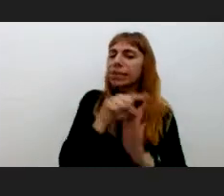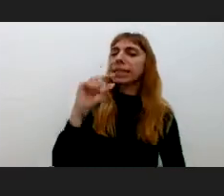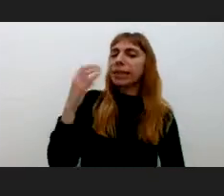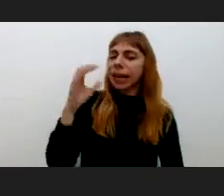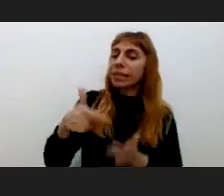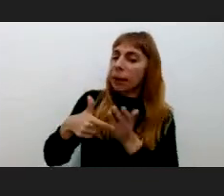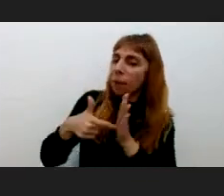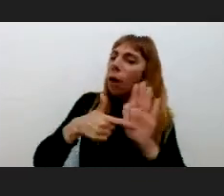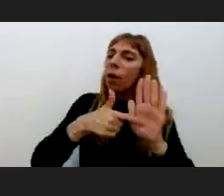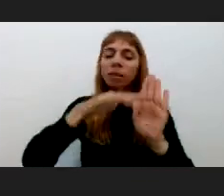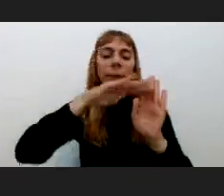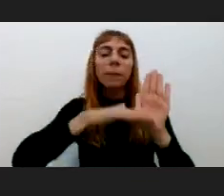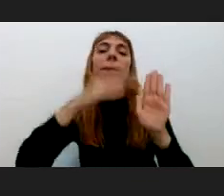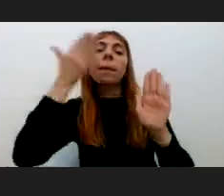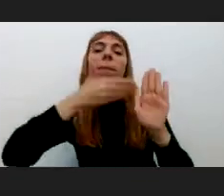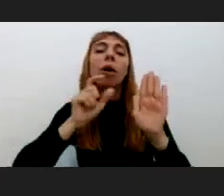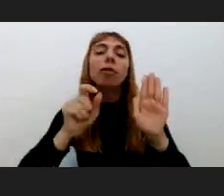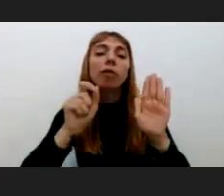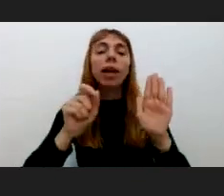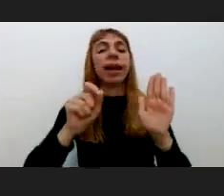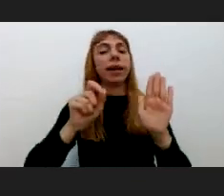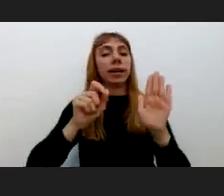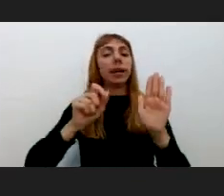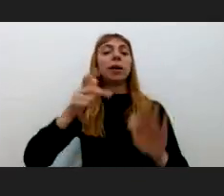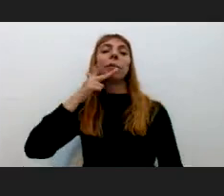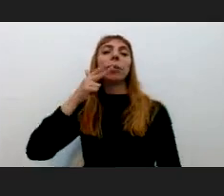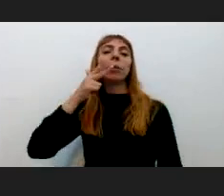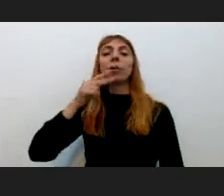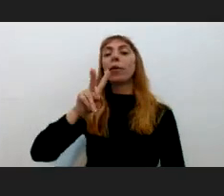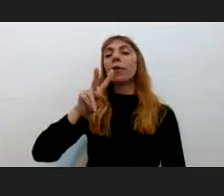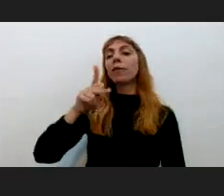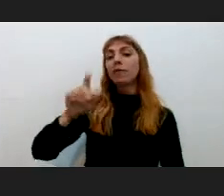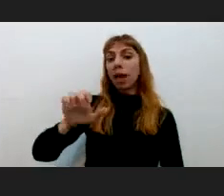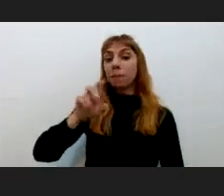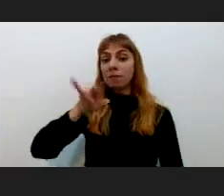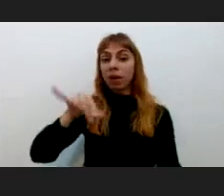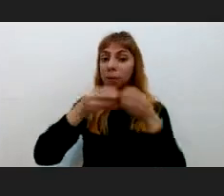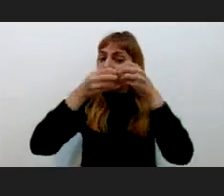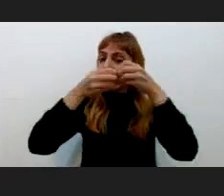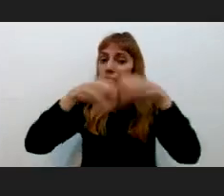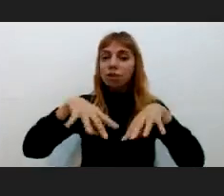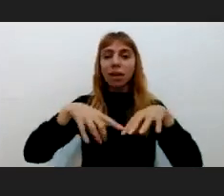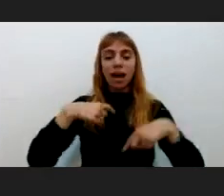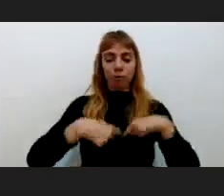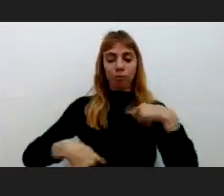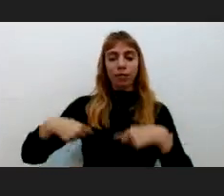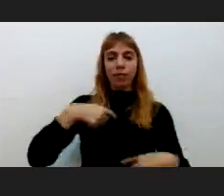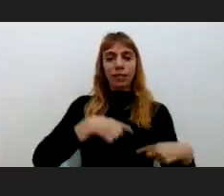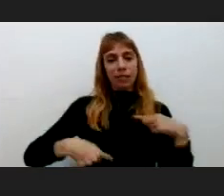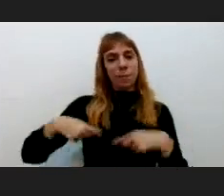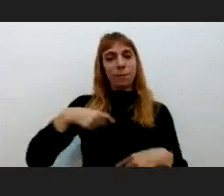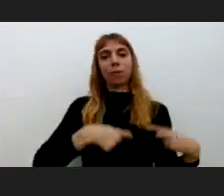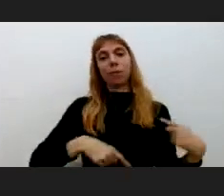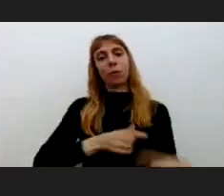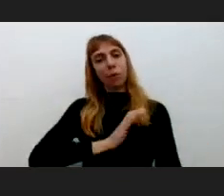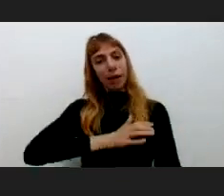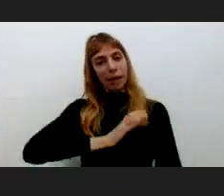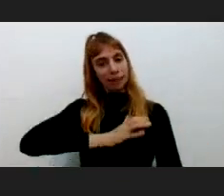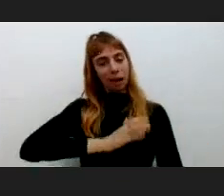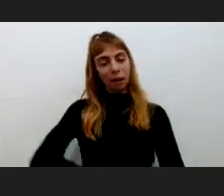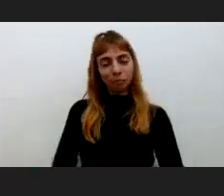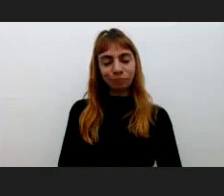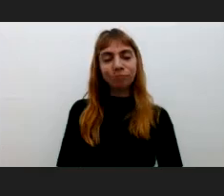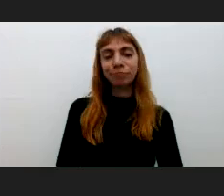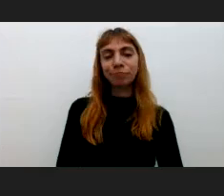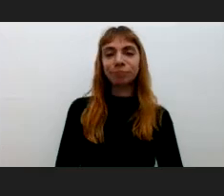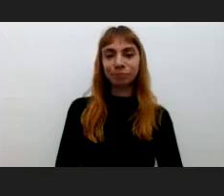graus importantes de dano para o sistema cardiovascular. Fumar é, assim, de